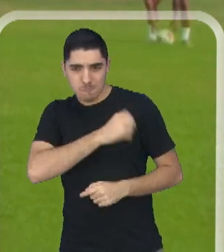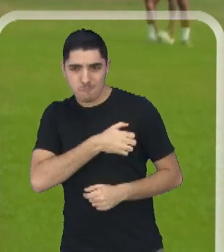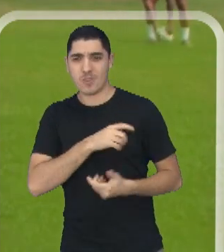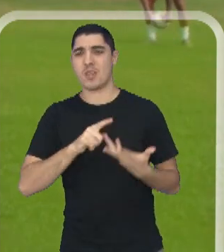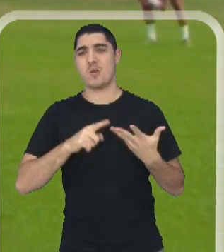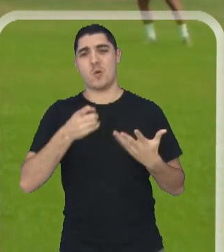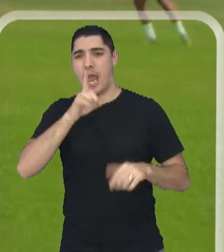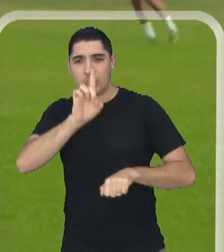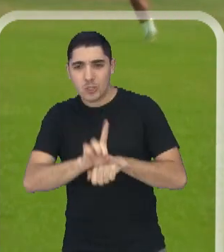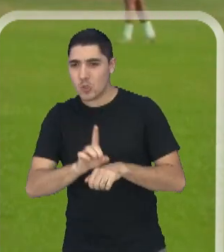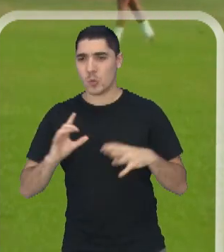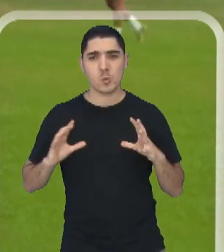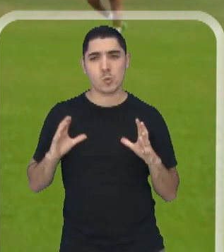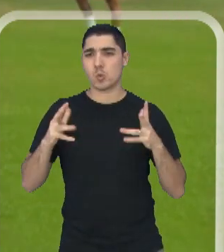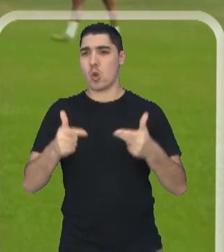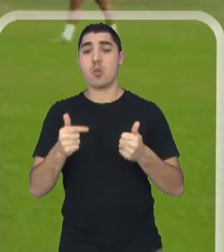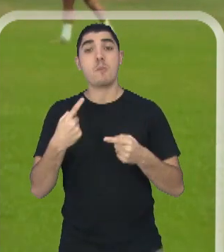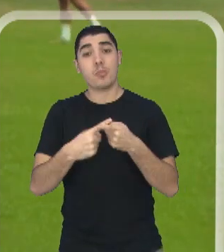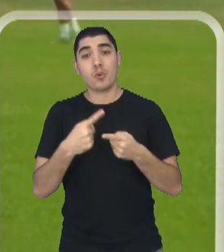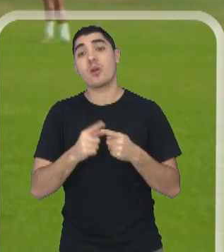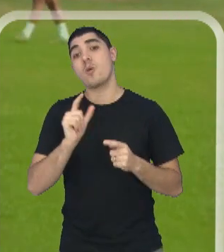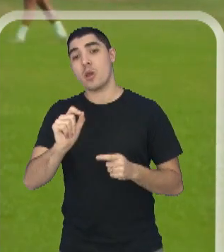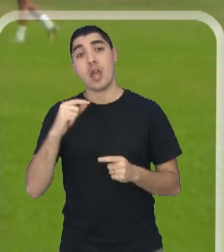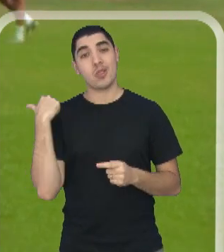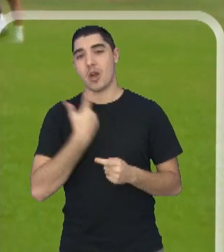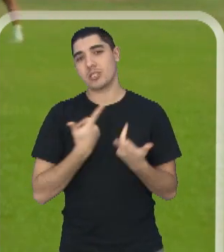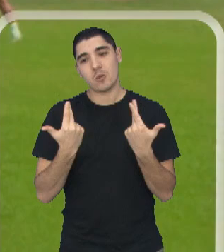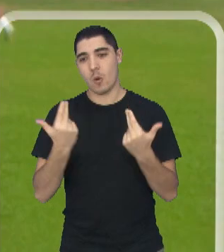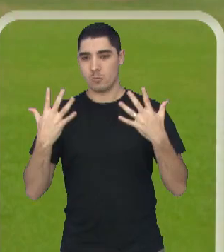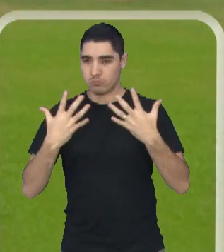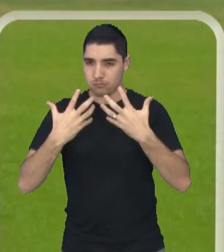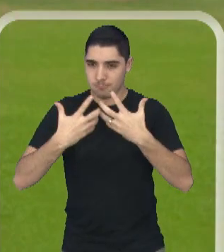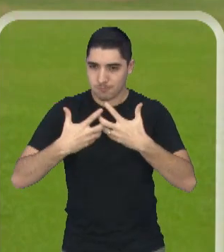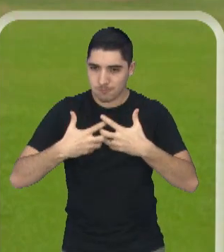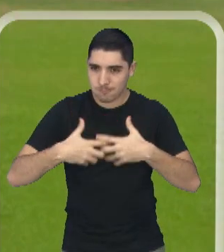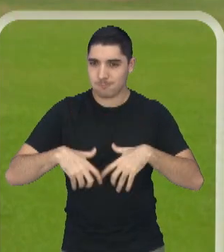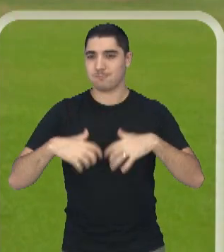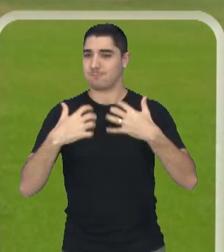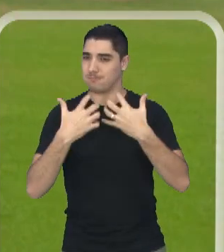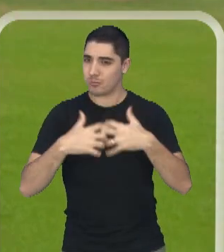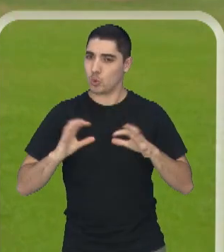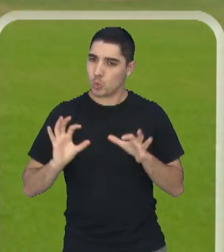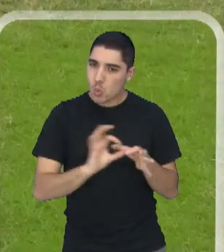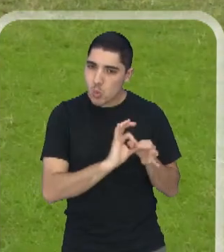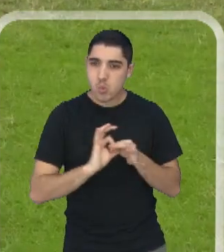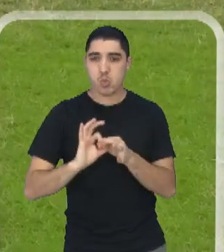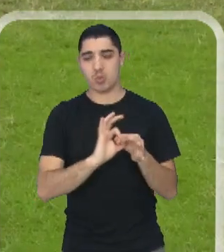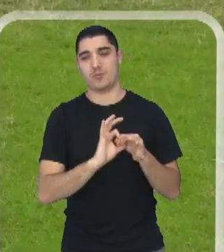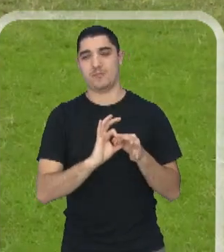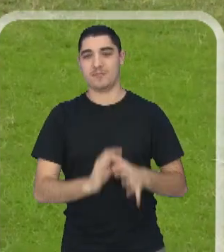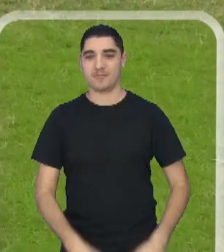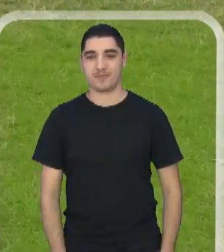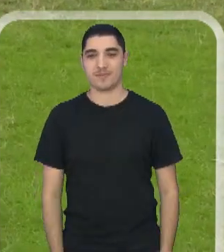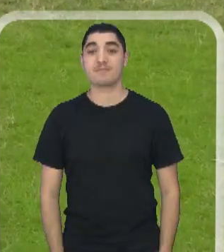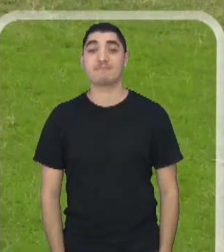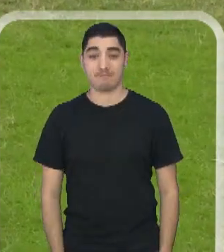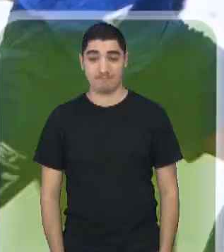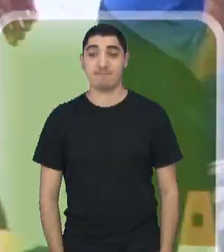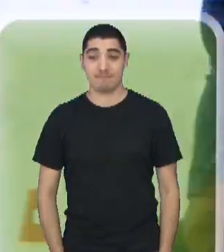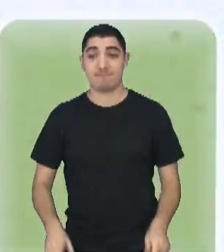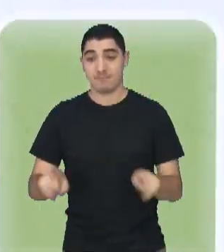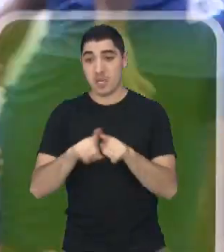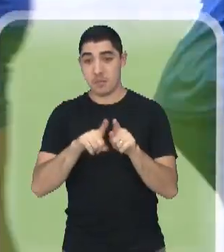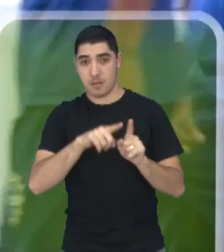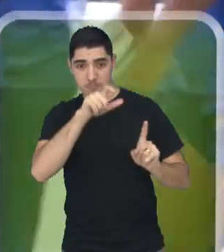comissão. Acho que, como eu sempre deixo bem claro, é tudo uma engrenagem, todo mundo junto, que se a gente tiver separado as coisas não dá certo. Um dos destaques do São